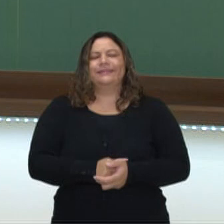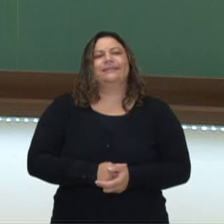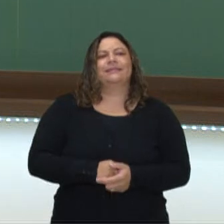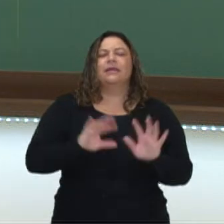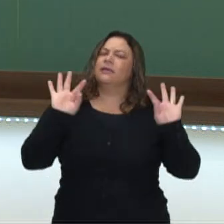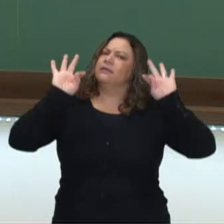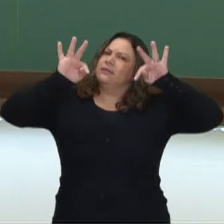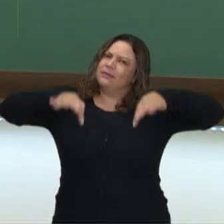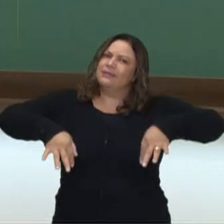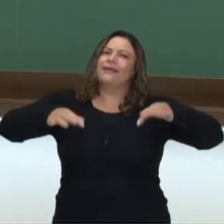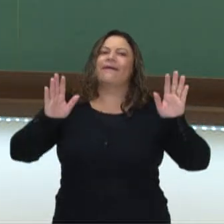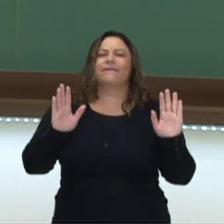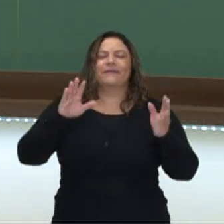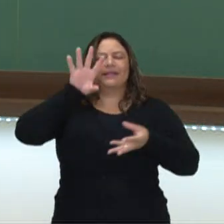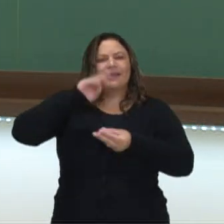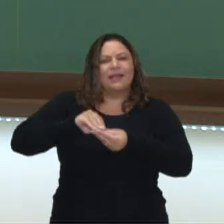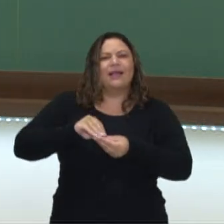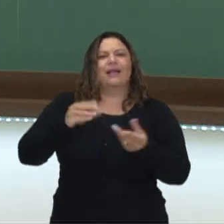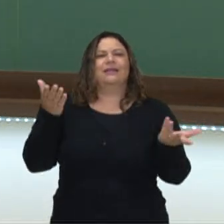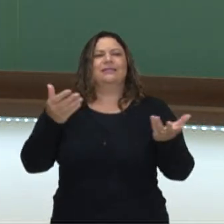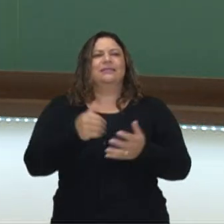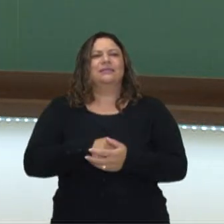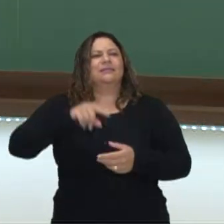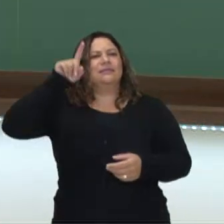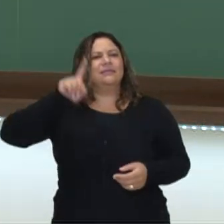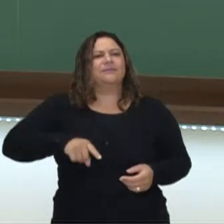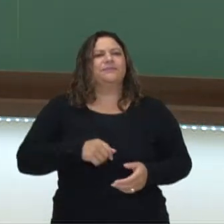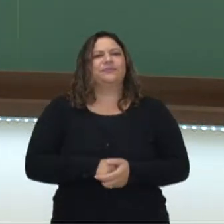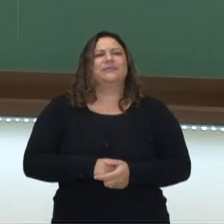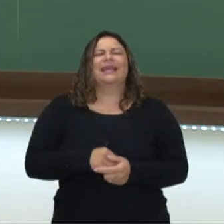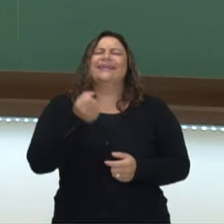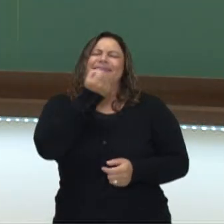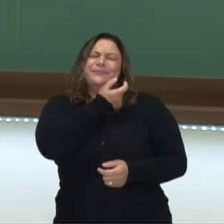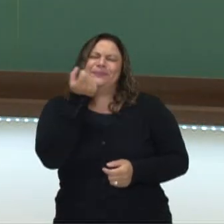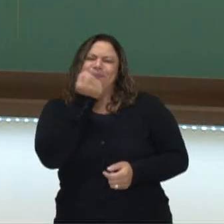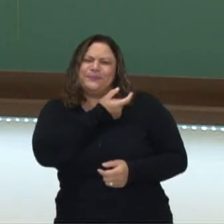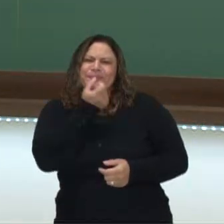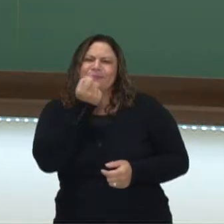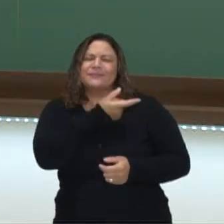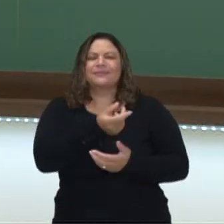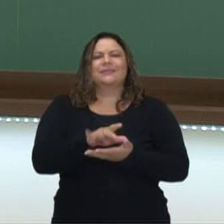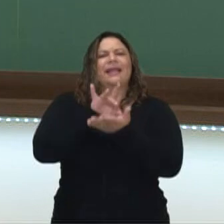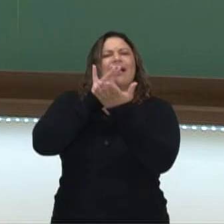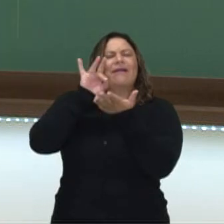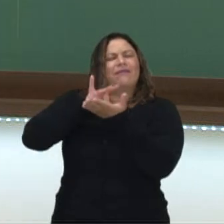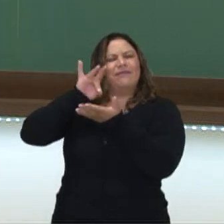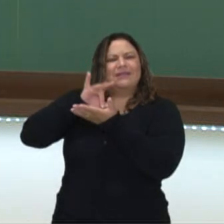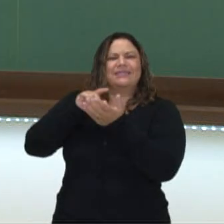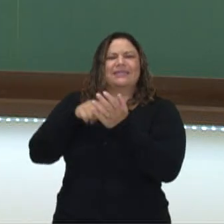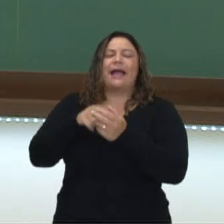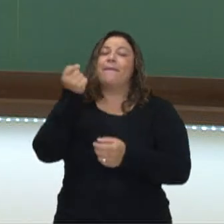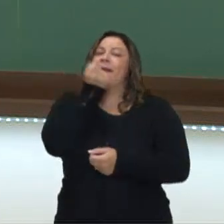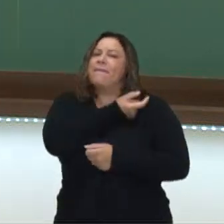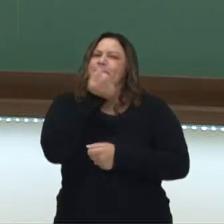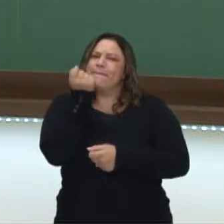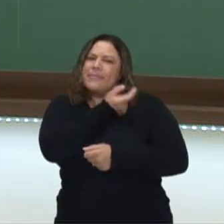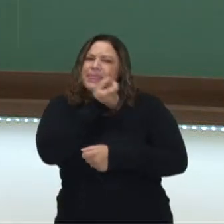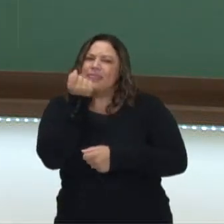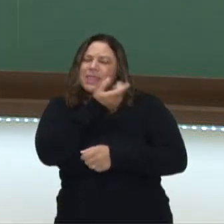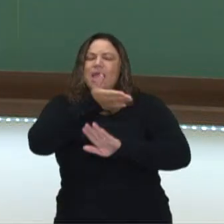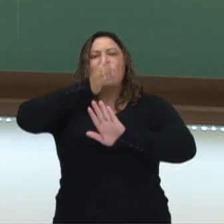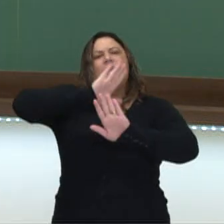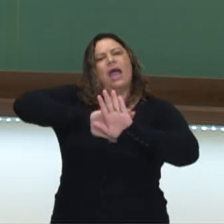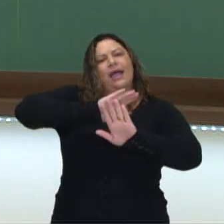esse gracejo, esse tom de chalaça, de galhofa. A crônica se assemelha muito à anedota, à piada,